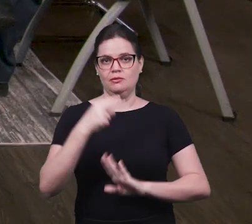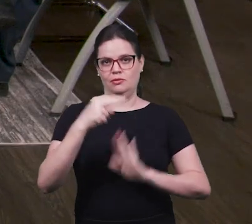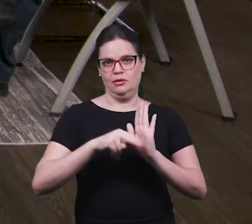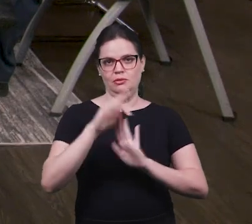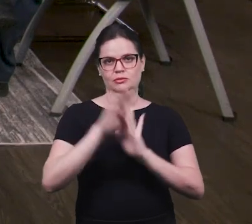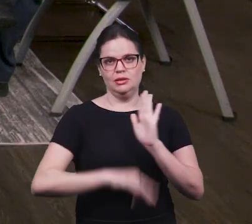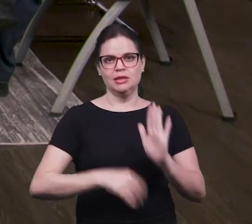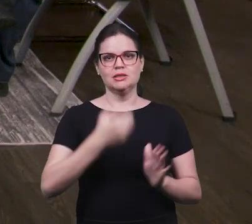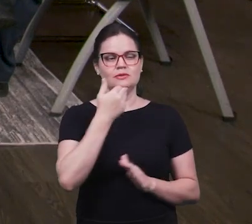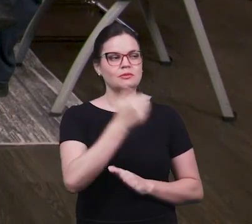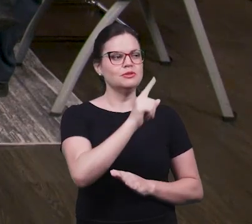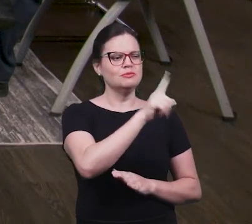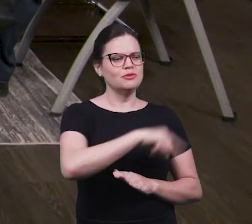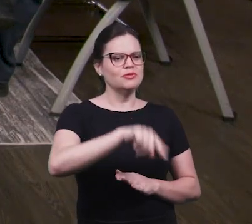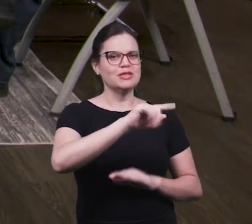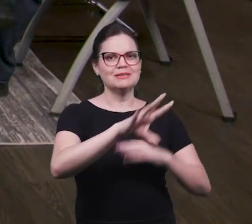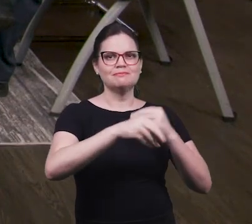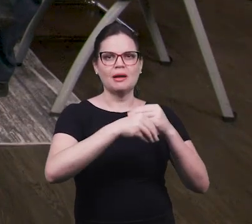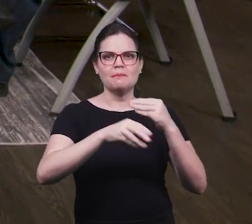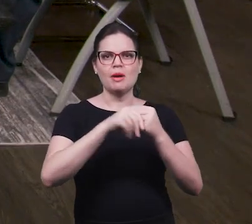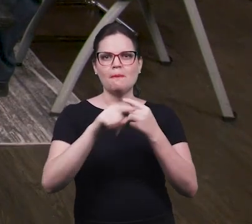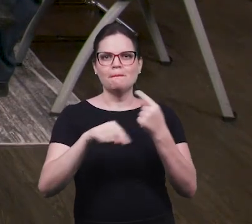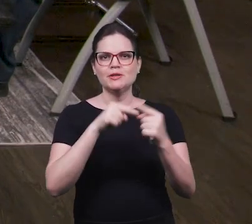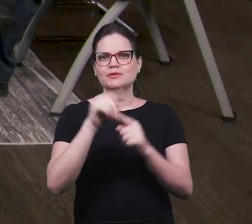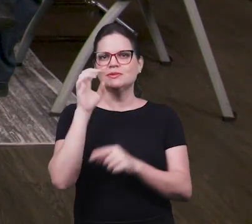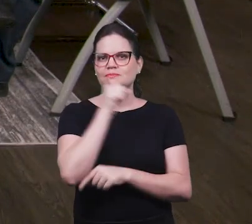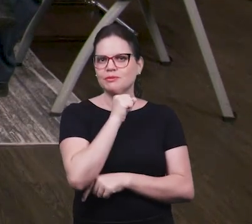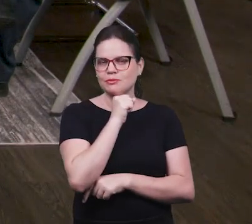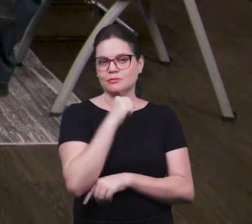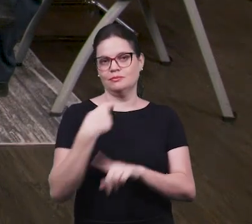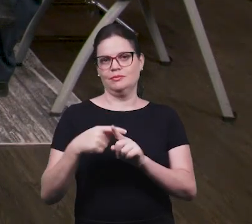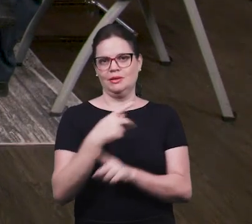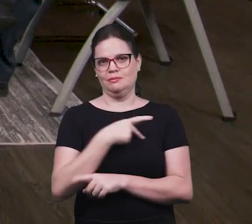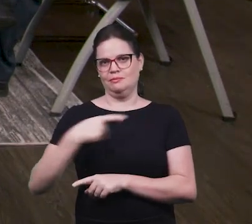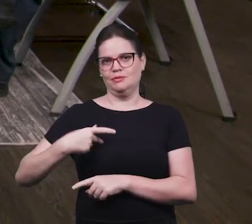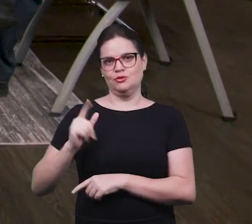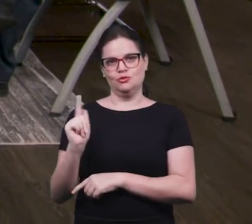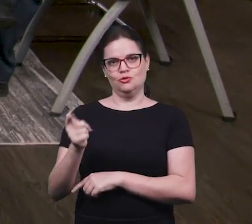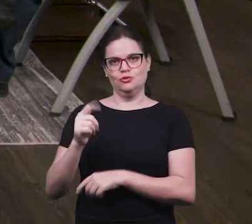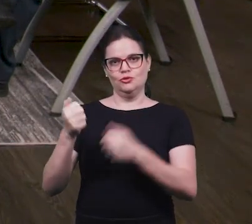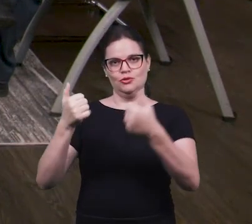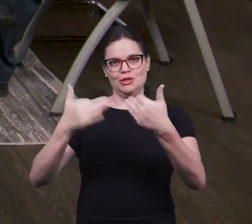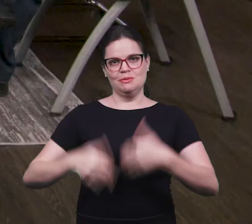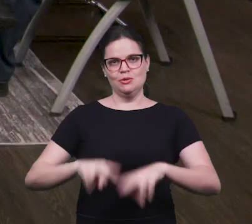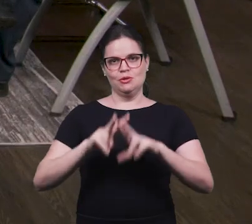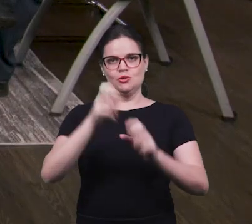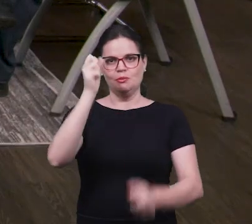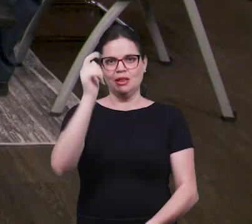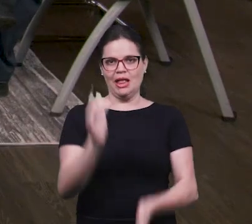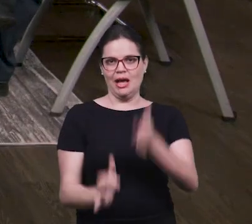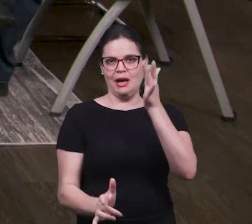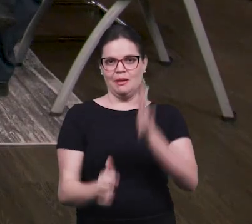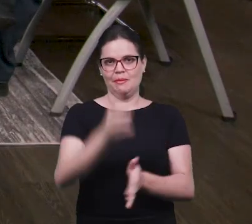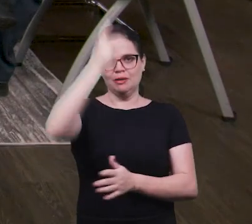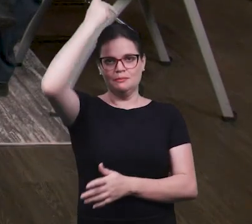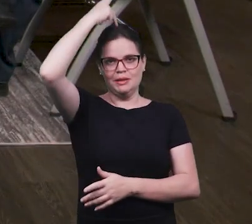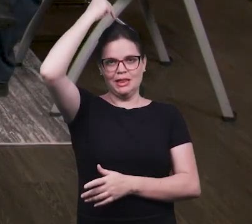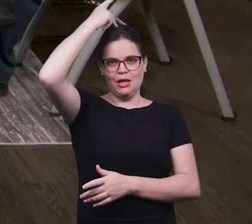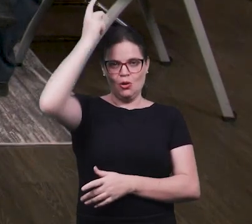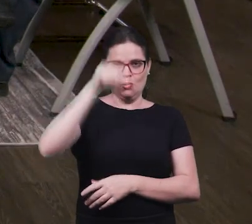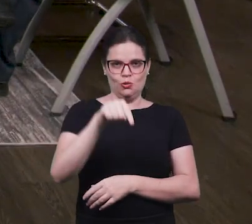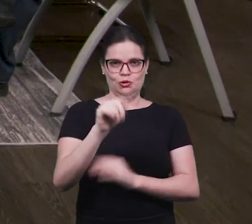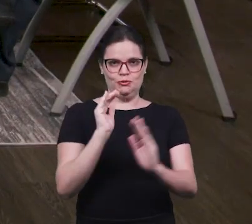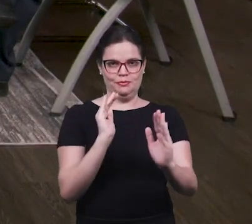palavra e pedir que vocês façam abordagens objetivas, porque o pastor Gideuti comentou sobre o derramar do Espírito Santo no Pentecostes